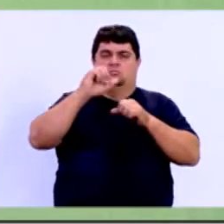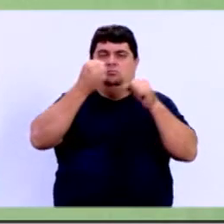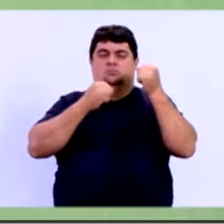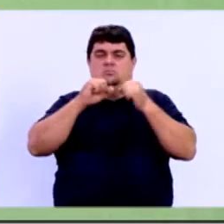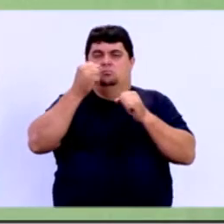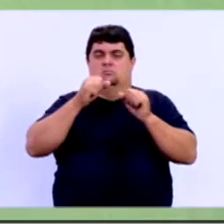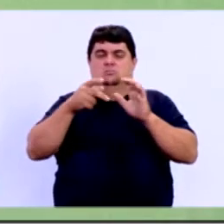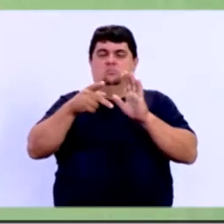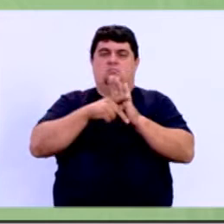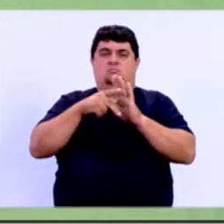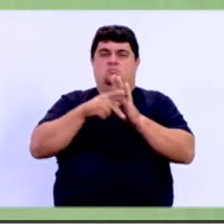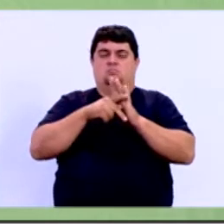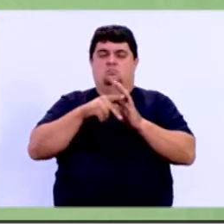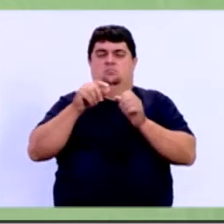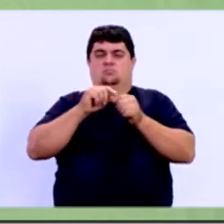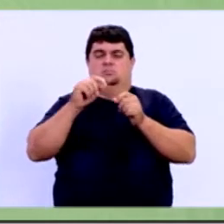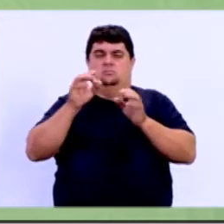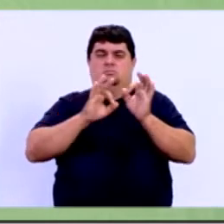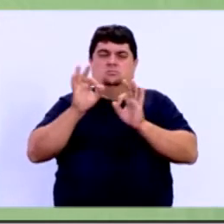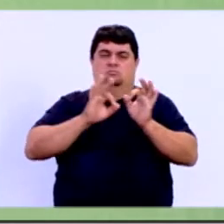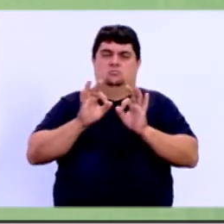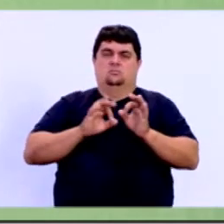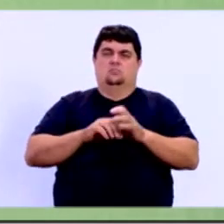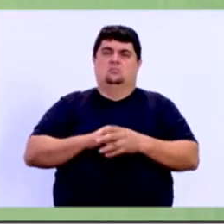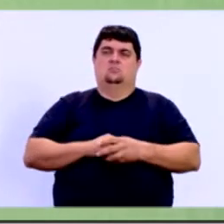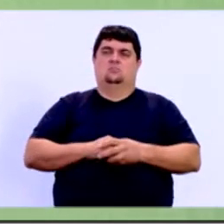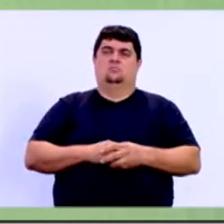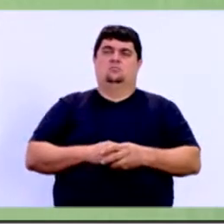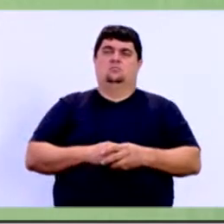esse processo de produção, né.